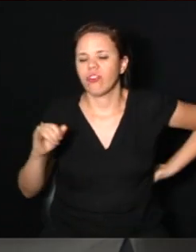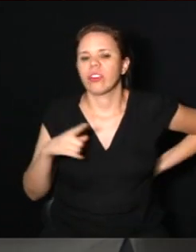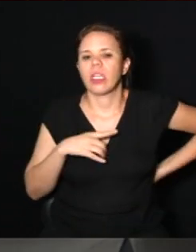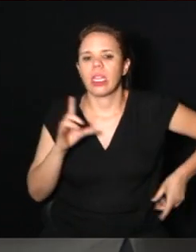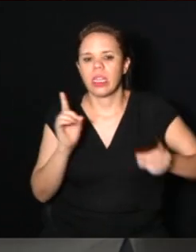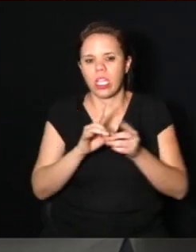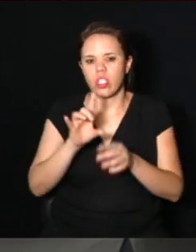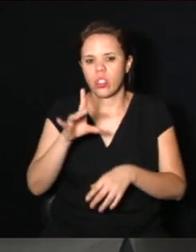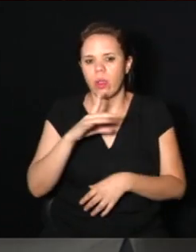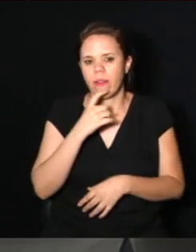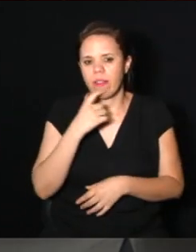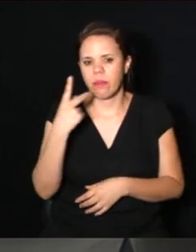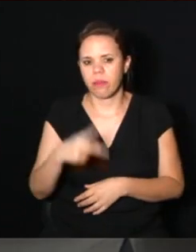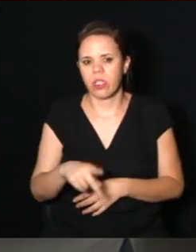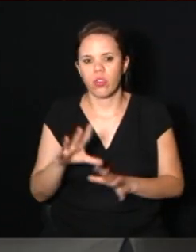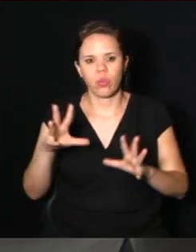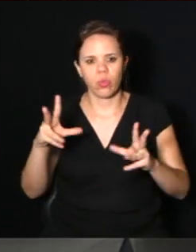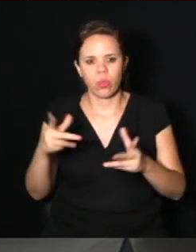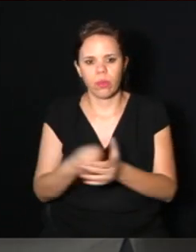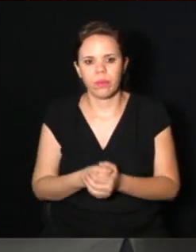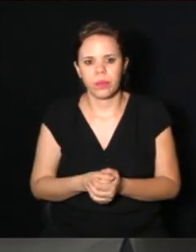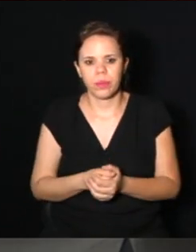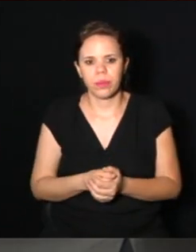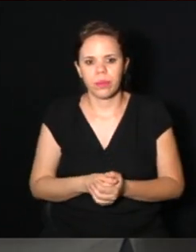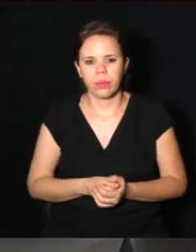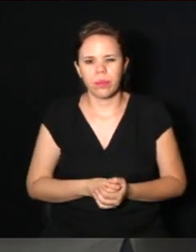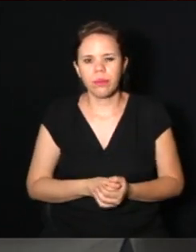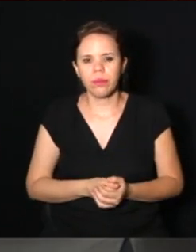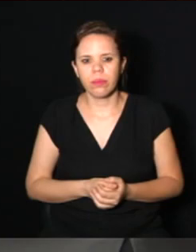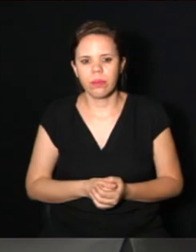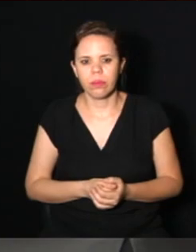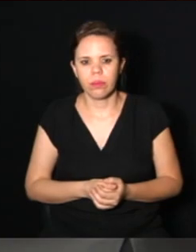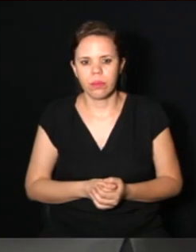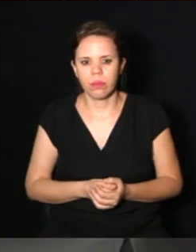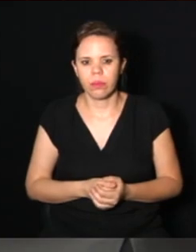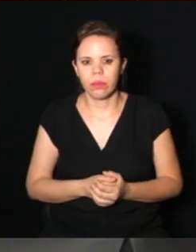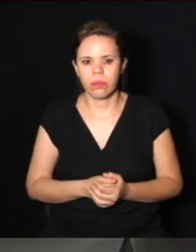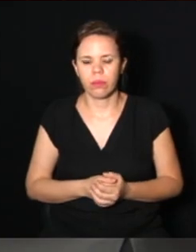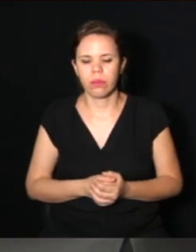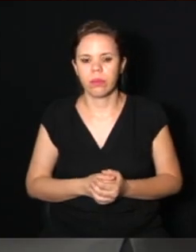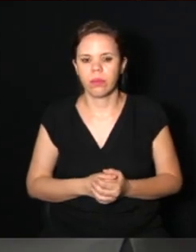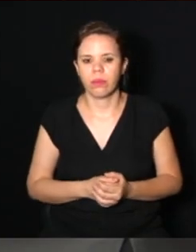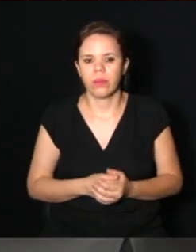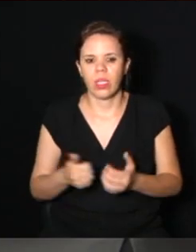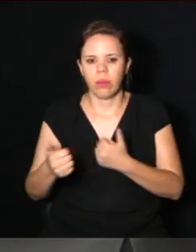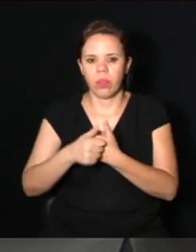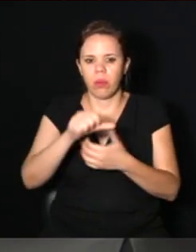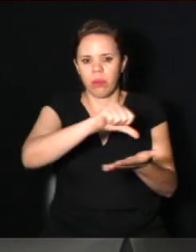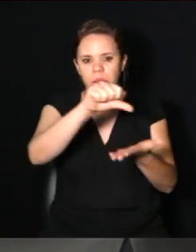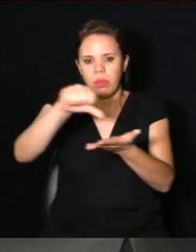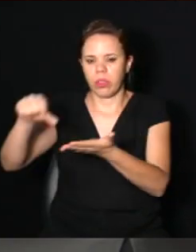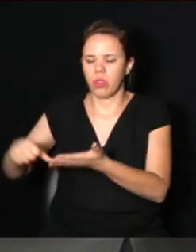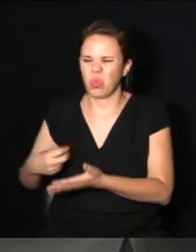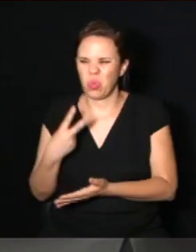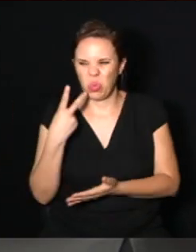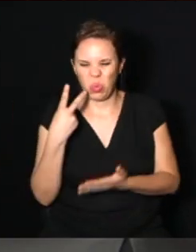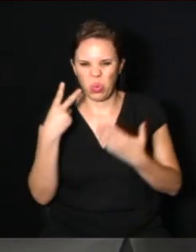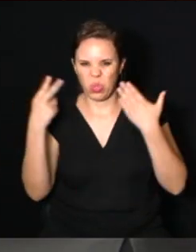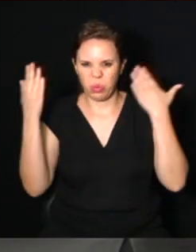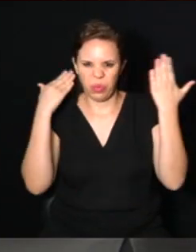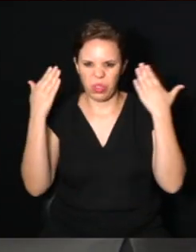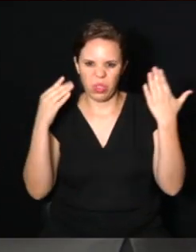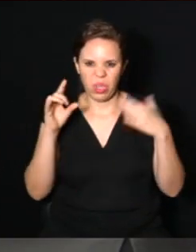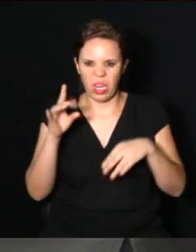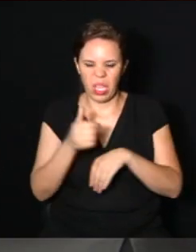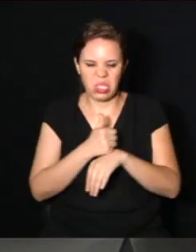de Campinas, mas toda a região metropolitana, com 2 profissionais da área,